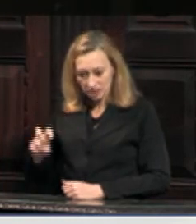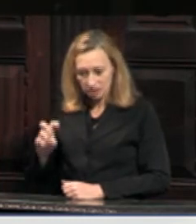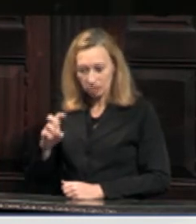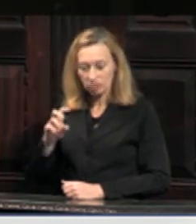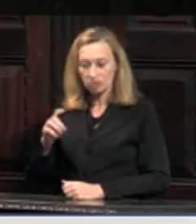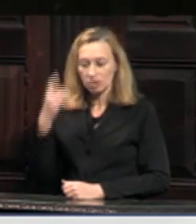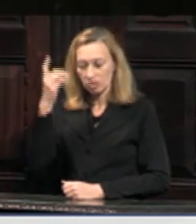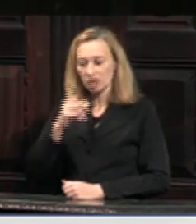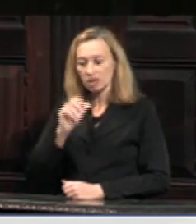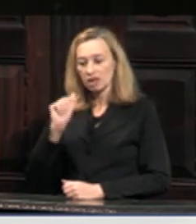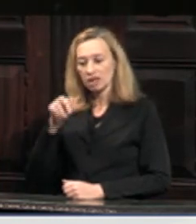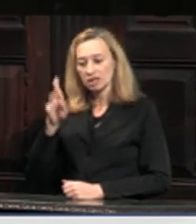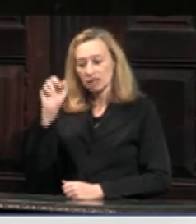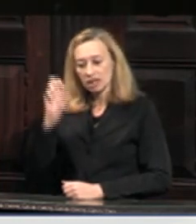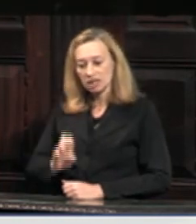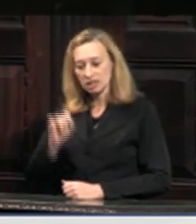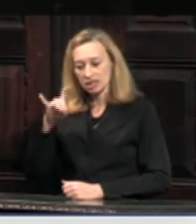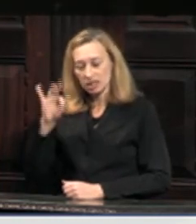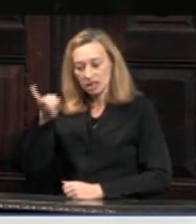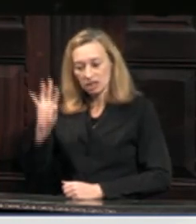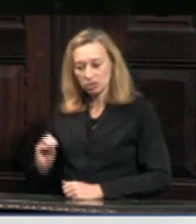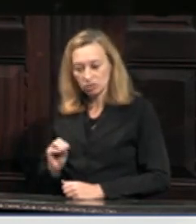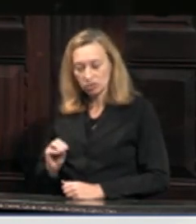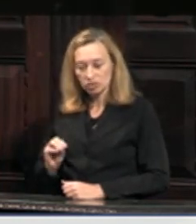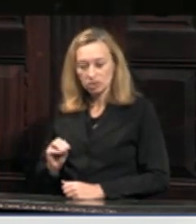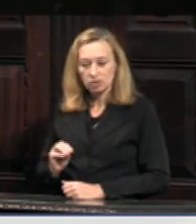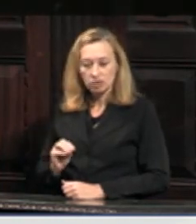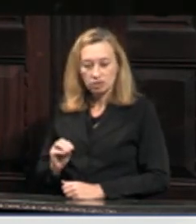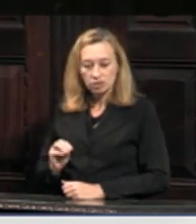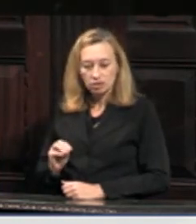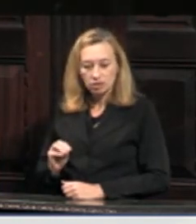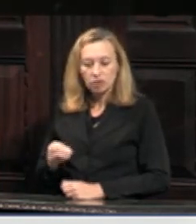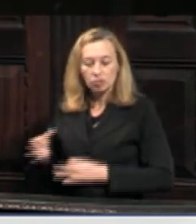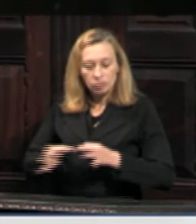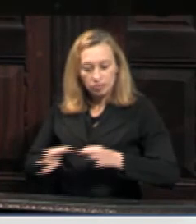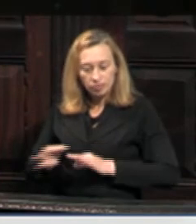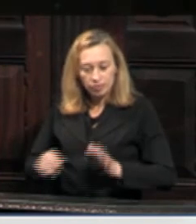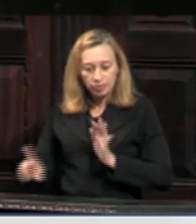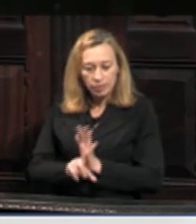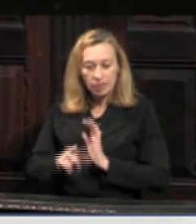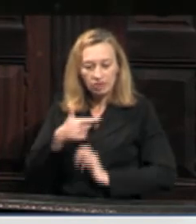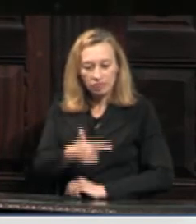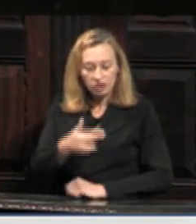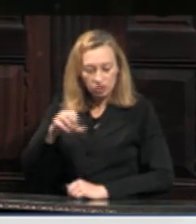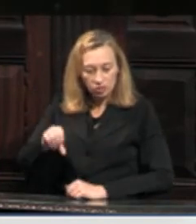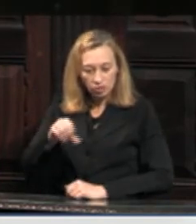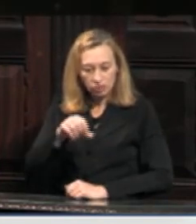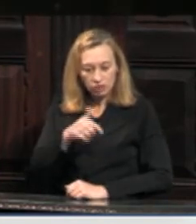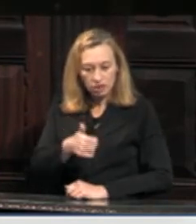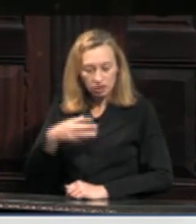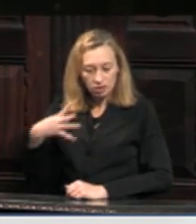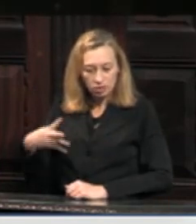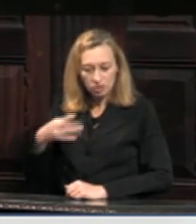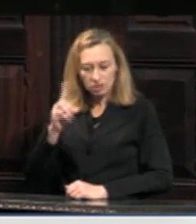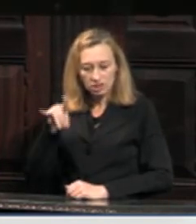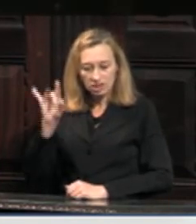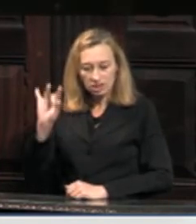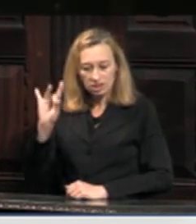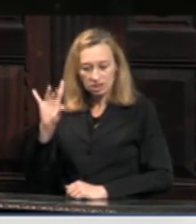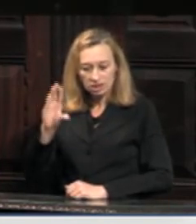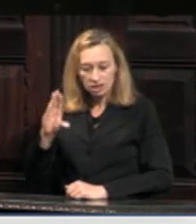Lei 2851-2014, deputado Carlos Mink. Projeto de Lei 2952-2014, deputada Cidinha